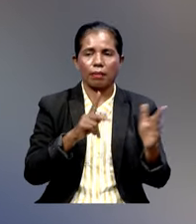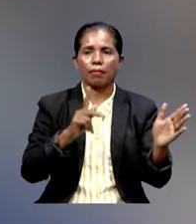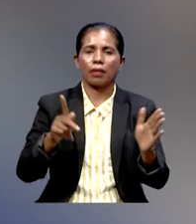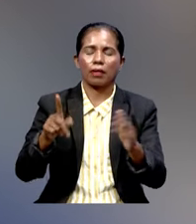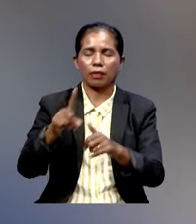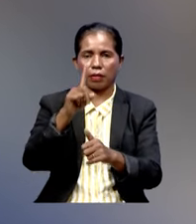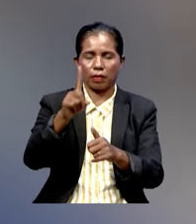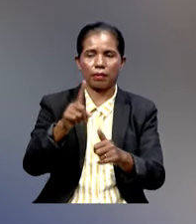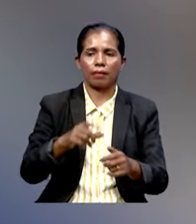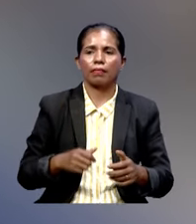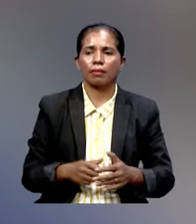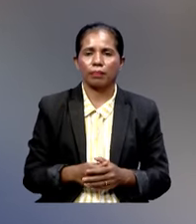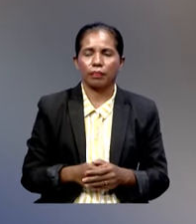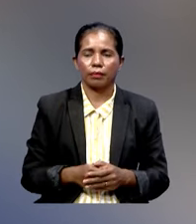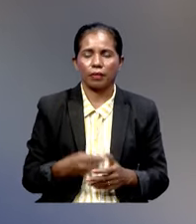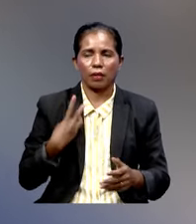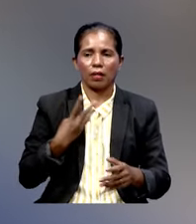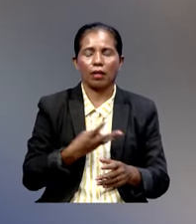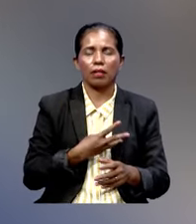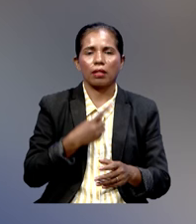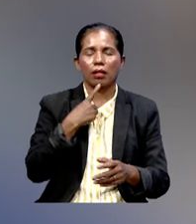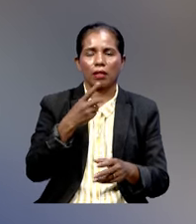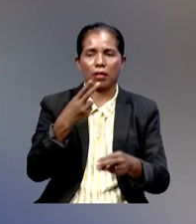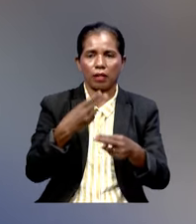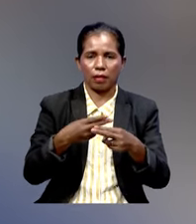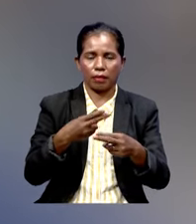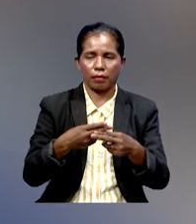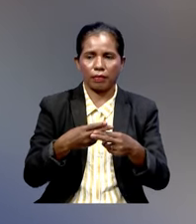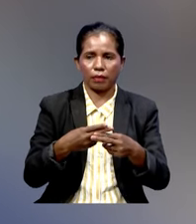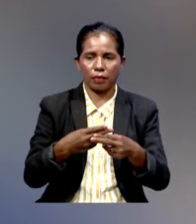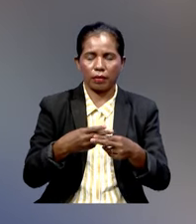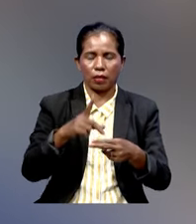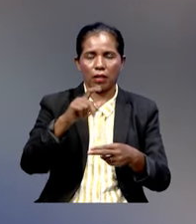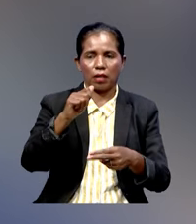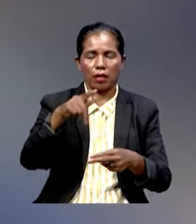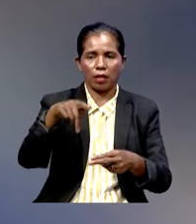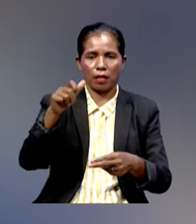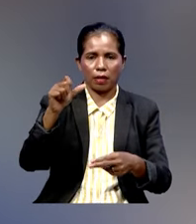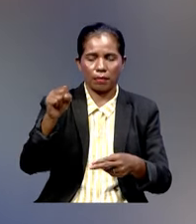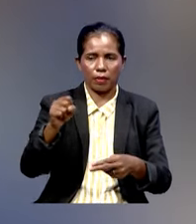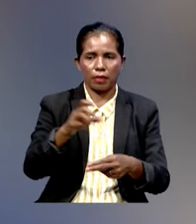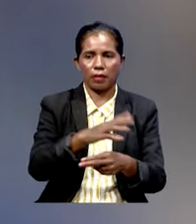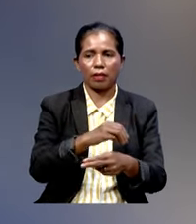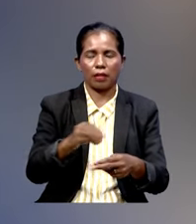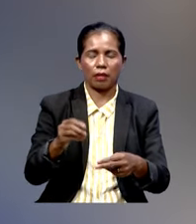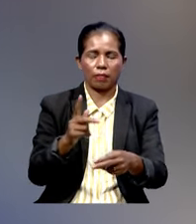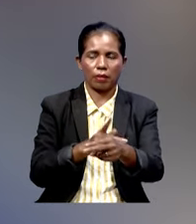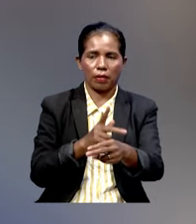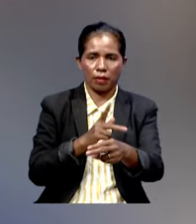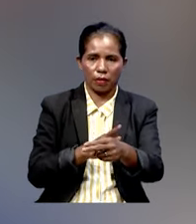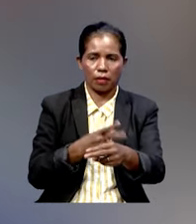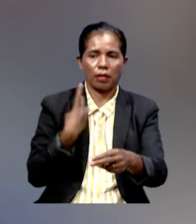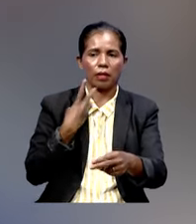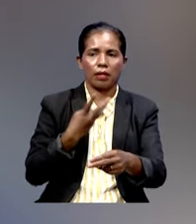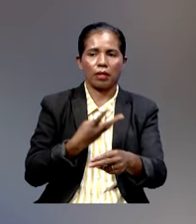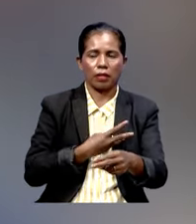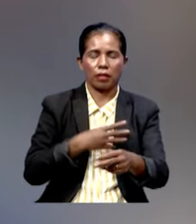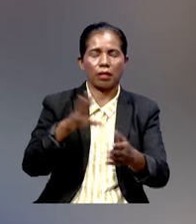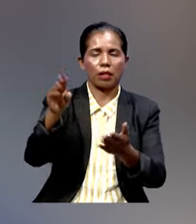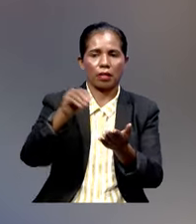ida maka ita hanaran NAPAS National Adaptation Program of Actions ita ação